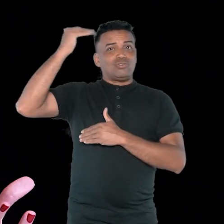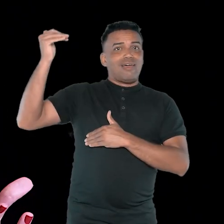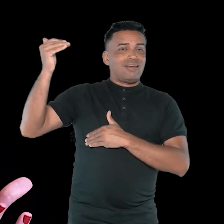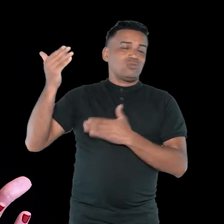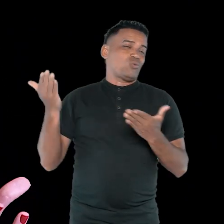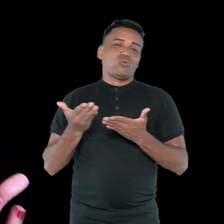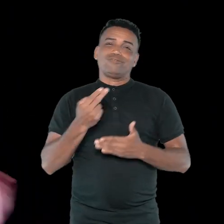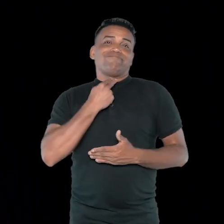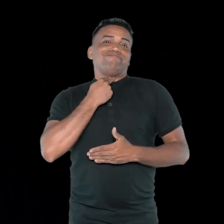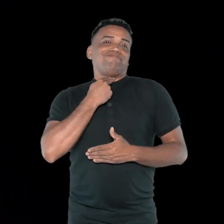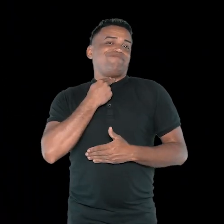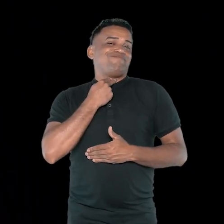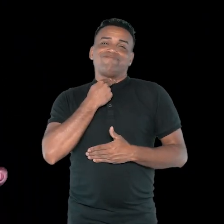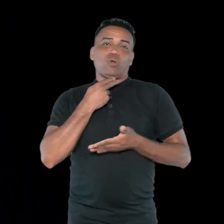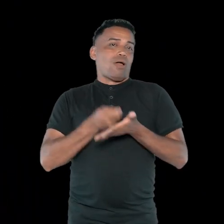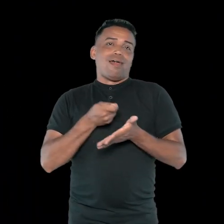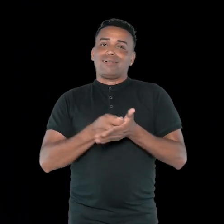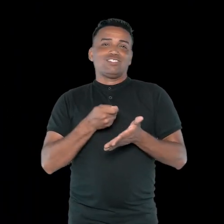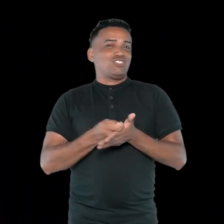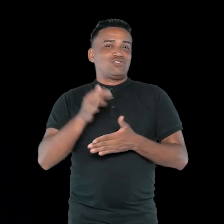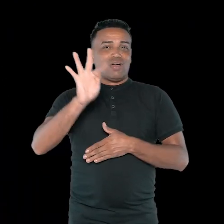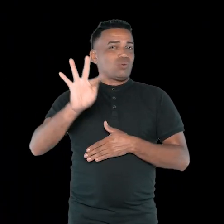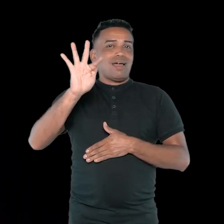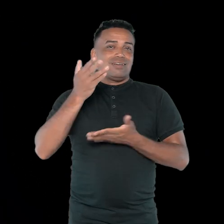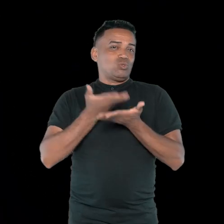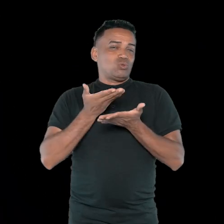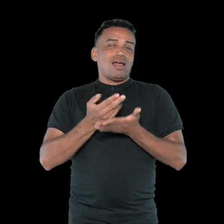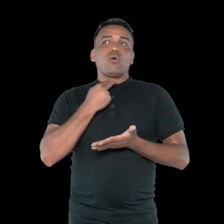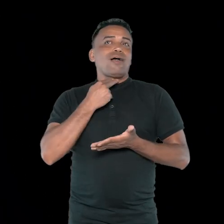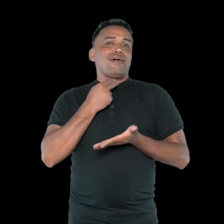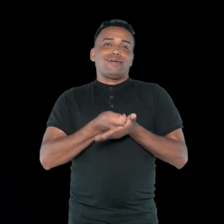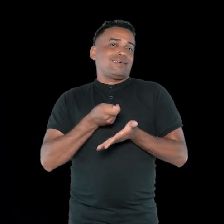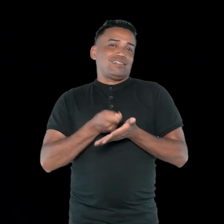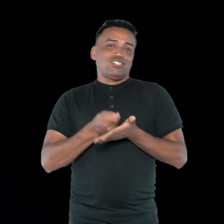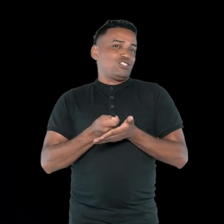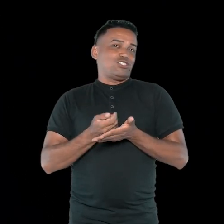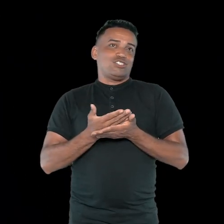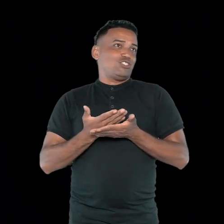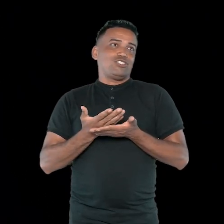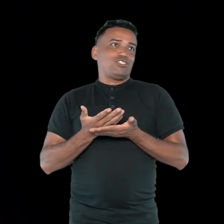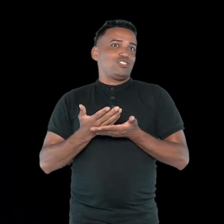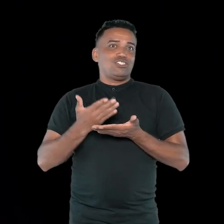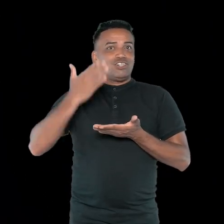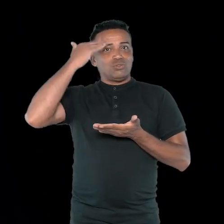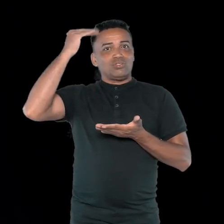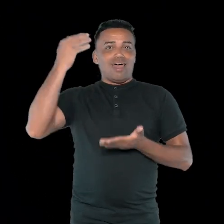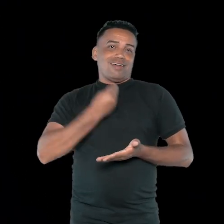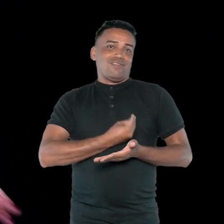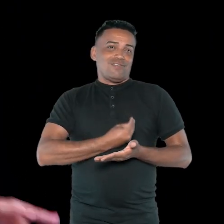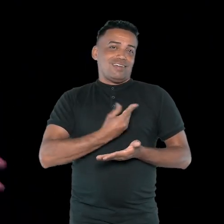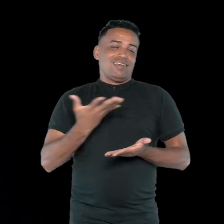é mais, né? Então, aí você vê um pouco assim, esse papel do Estado, assim, né, dessa preocupação natal, também